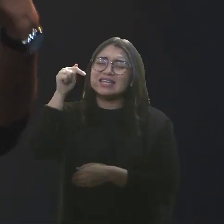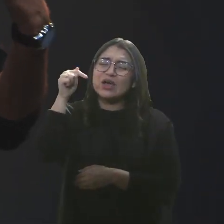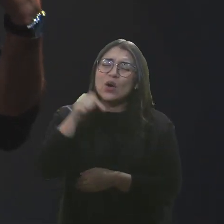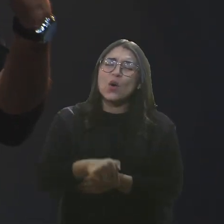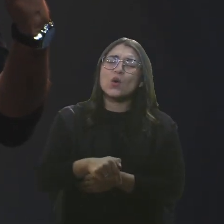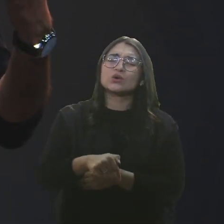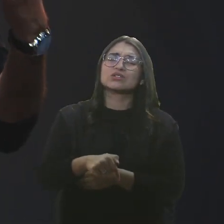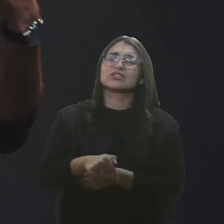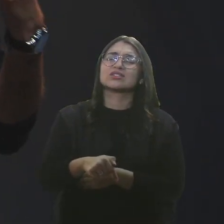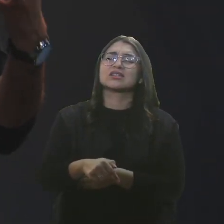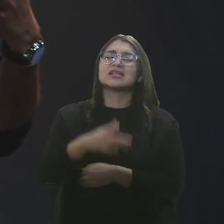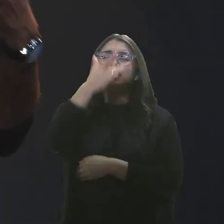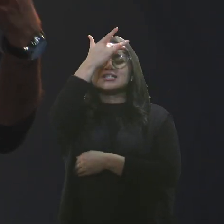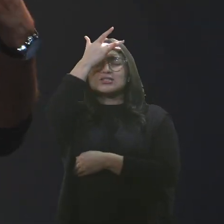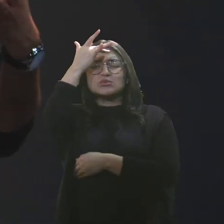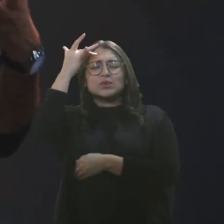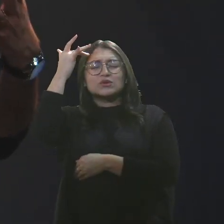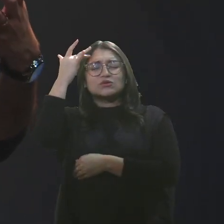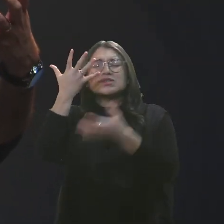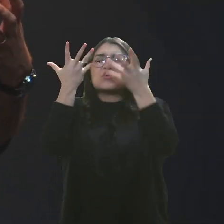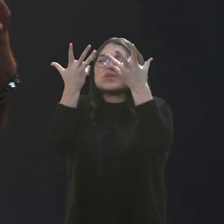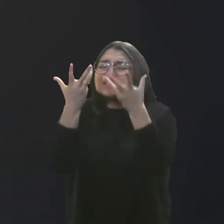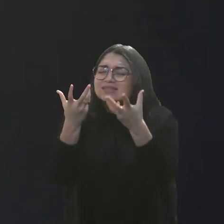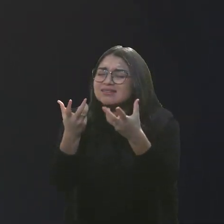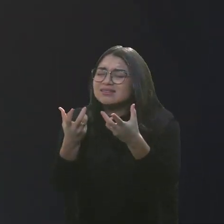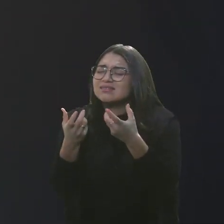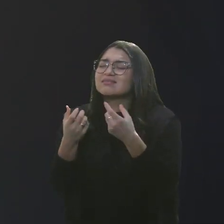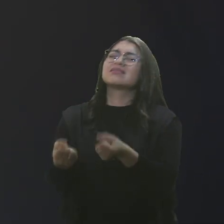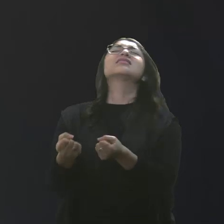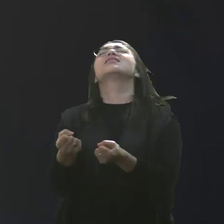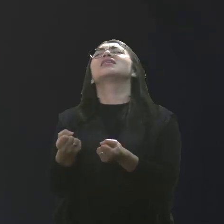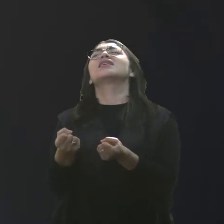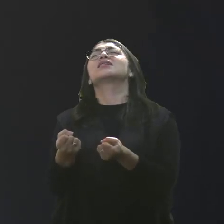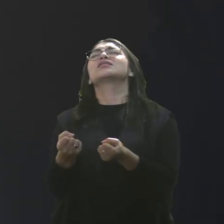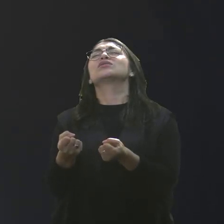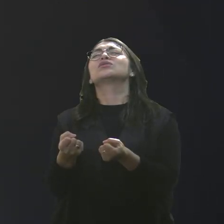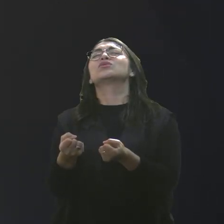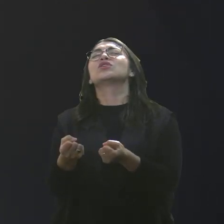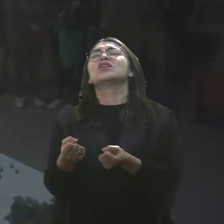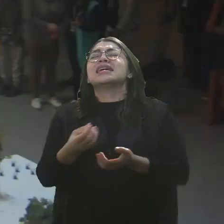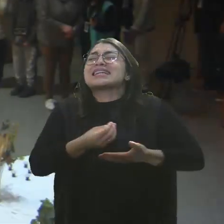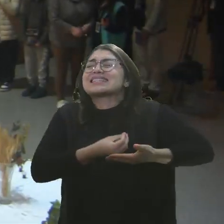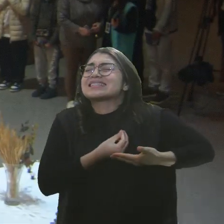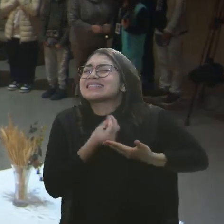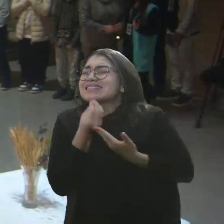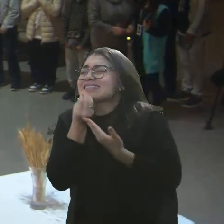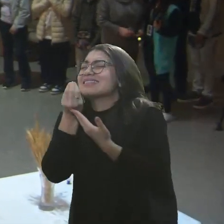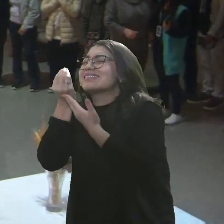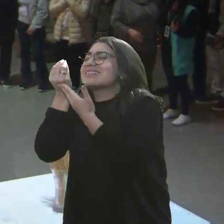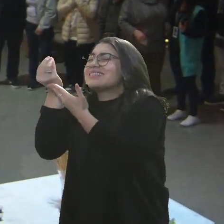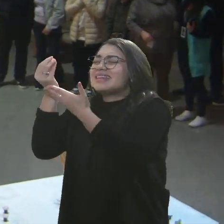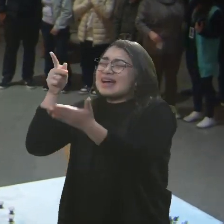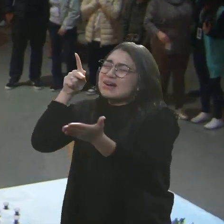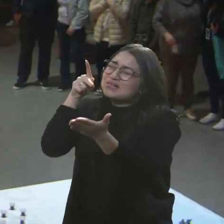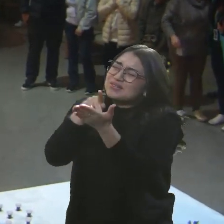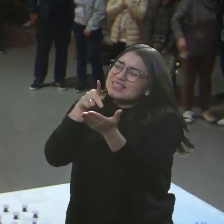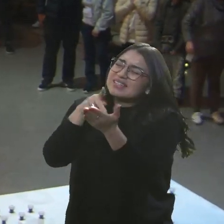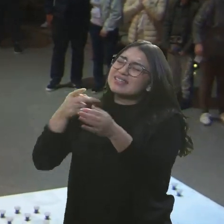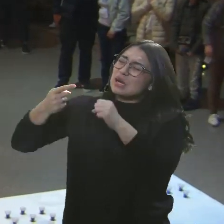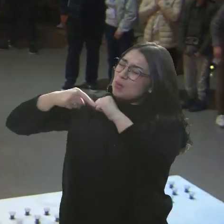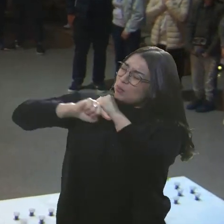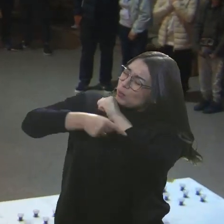entregar a vida para o Senhor. Pai, eu venho te pedir, Deus, que essa entrega, Jesus, possa ser verdadeira, real, profunda,